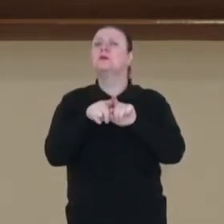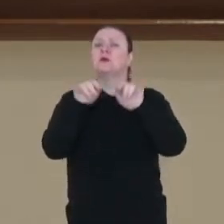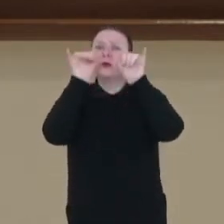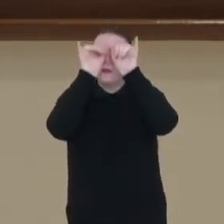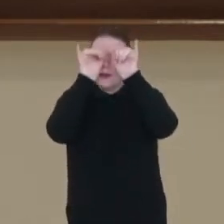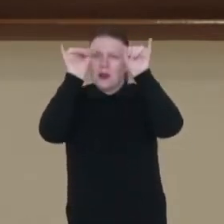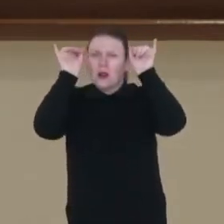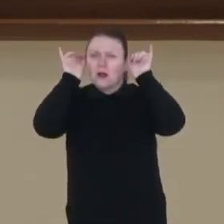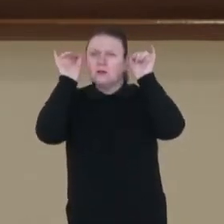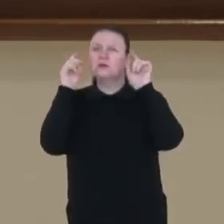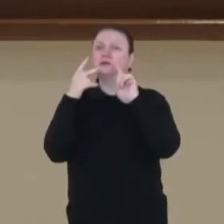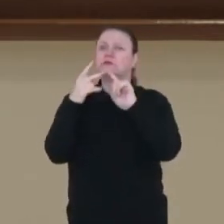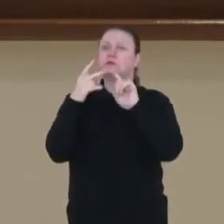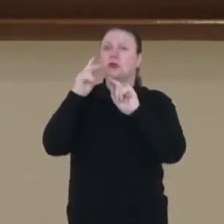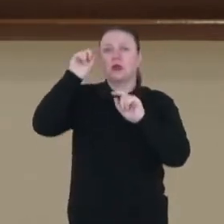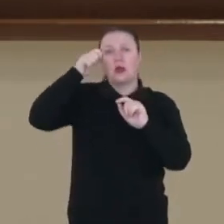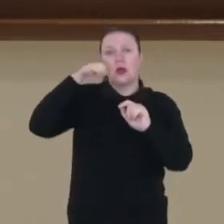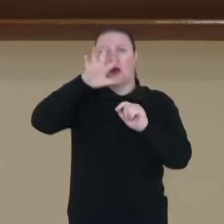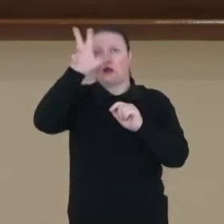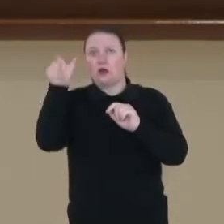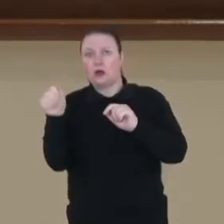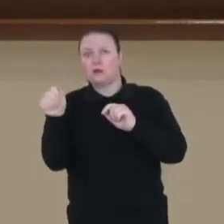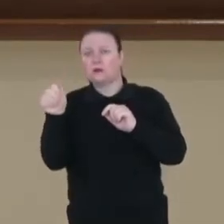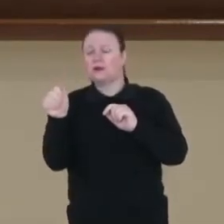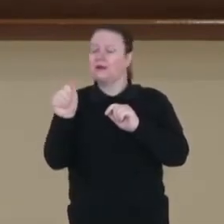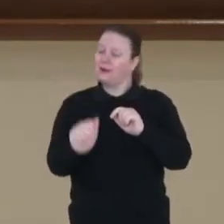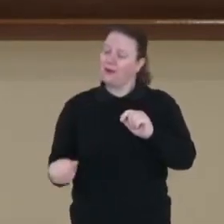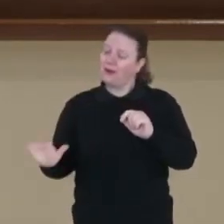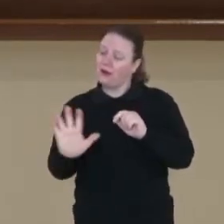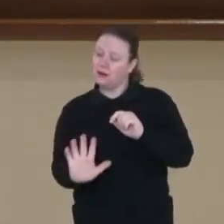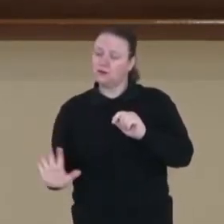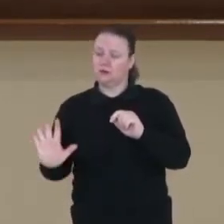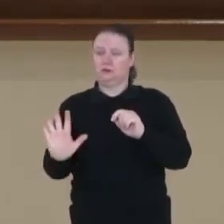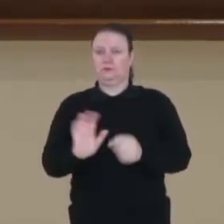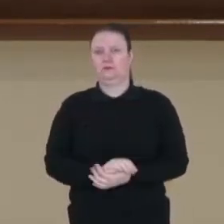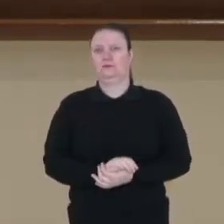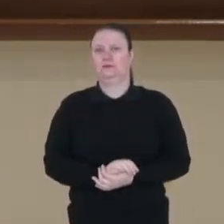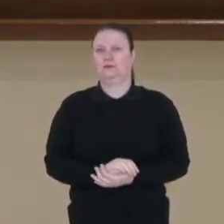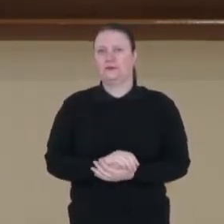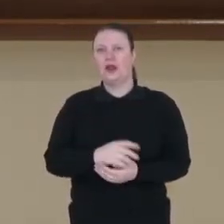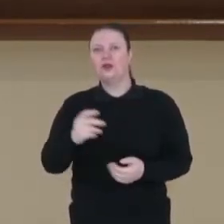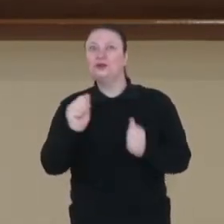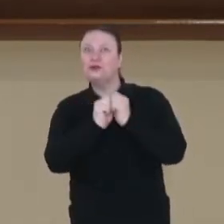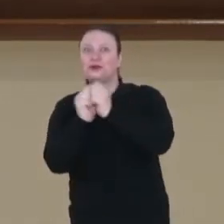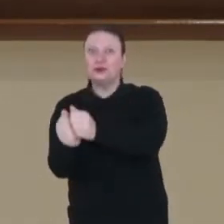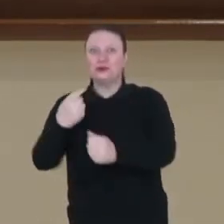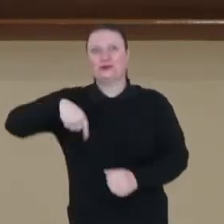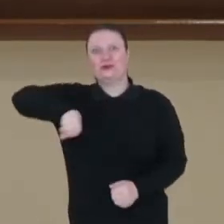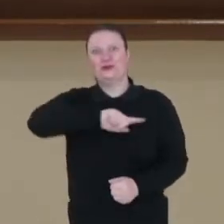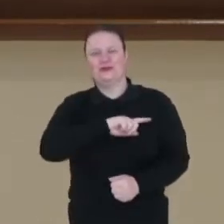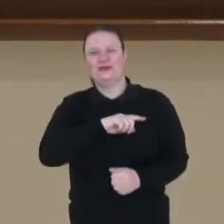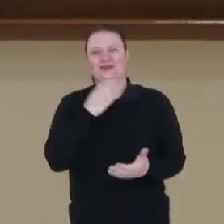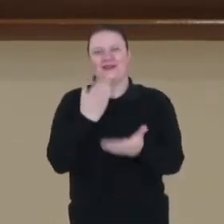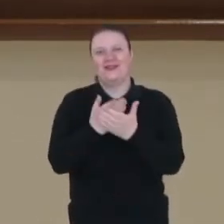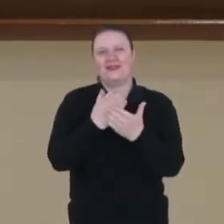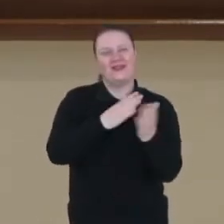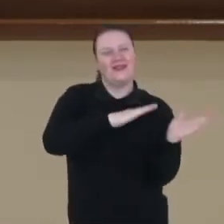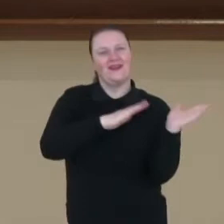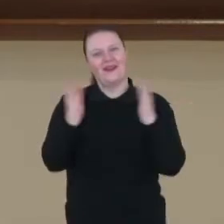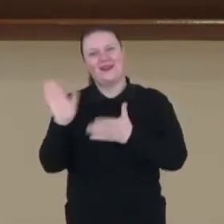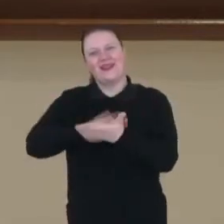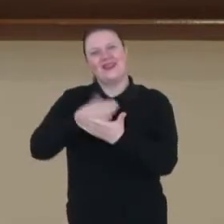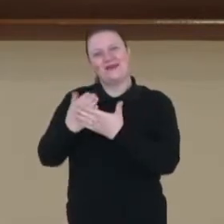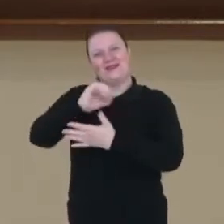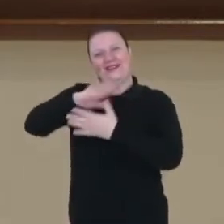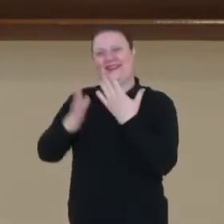na África e na Ásia. É o darwinismo social. Quem vai acompanhar a gente durante toda essa aula é a nossa